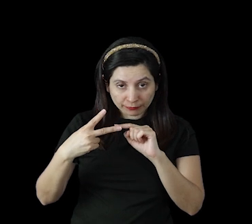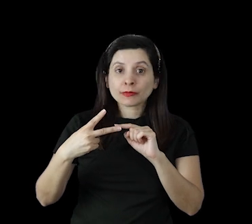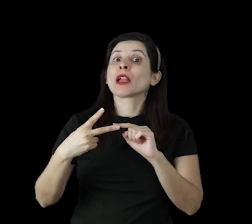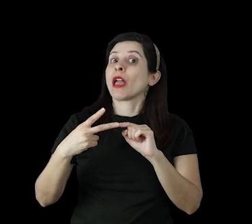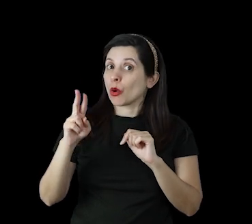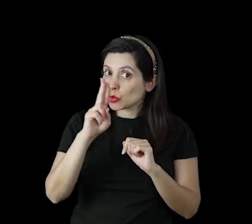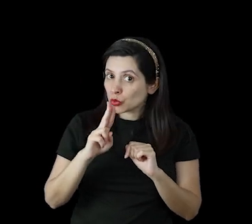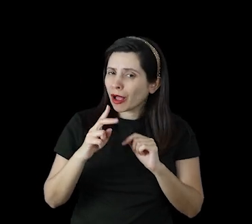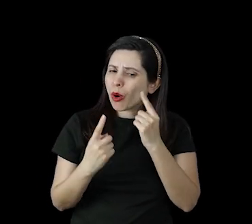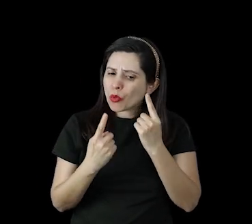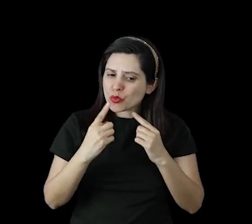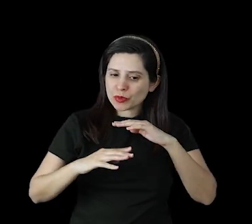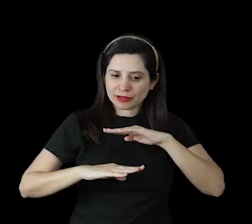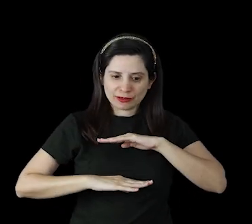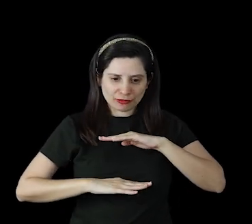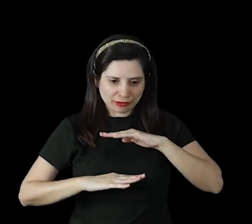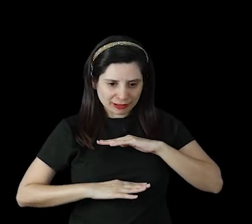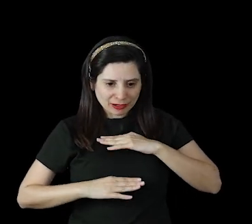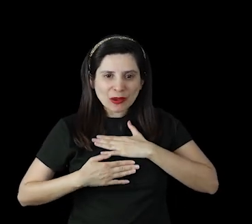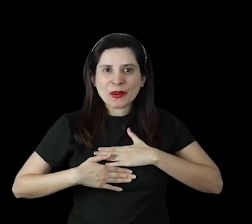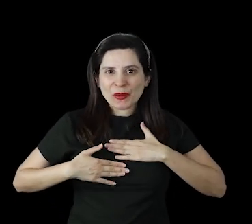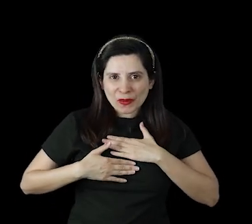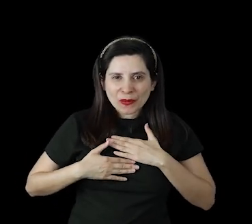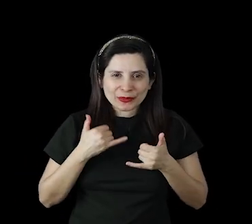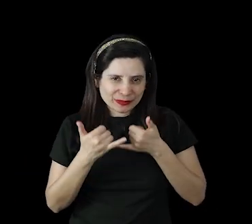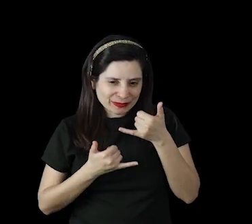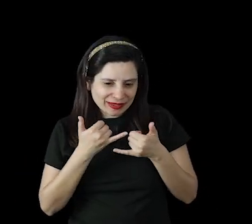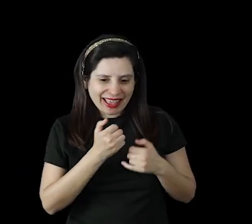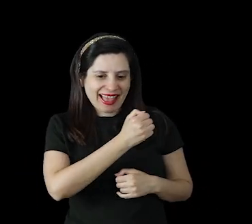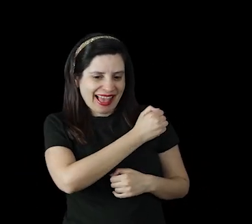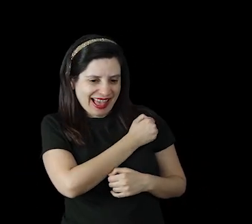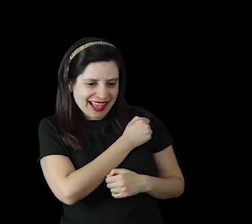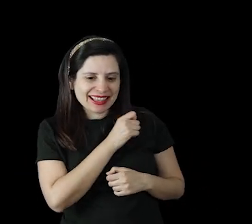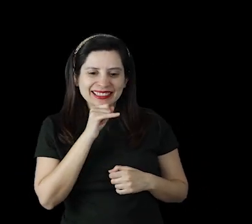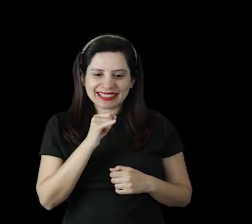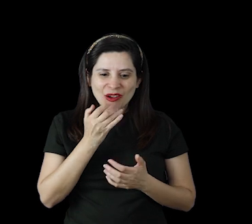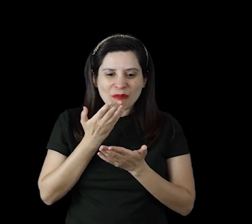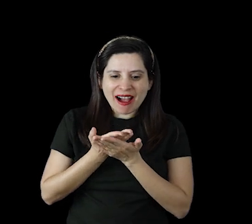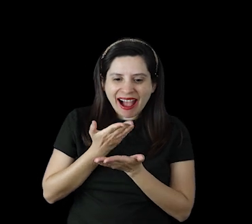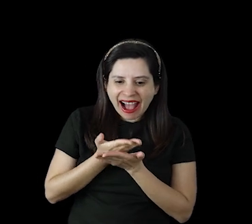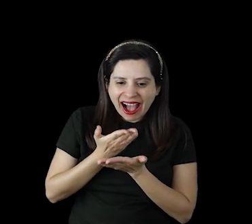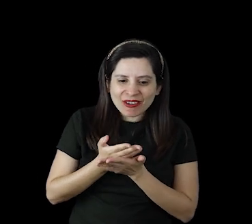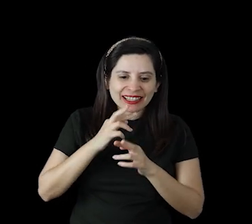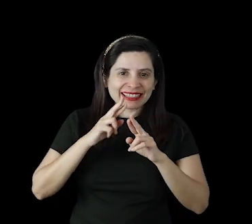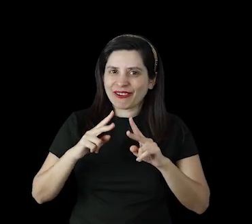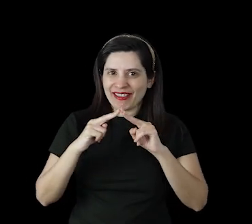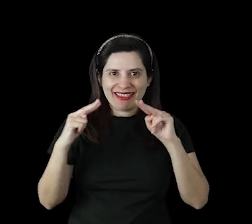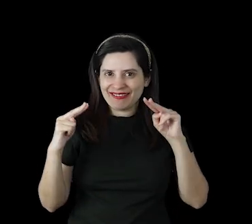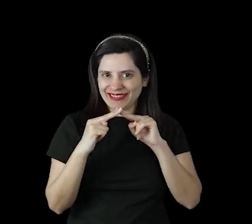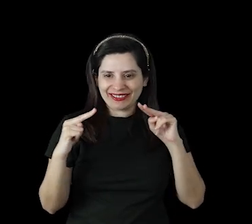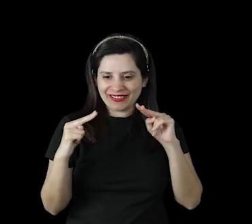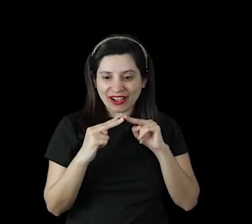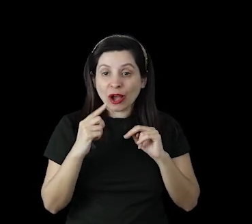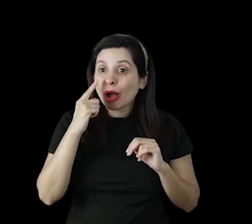algumas situações, né. Eu sempre brinco até com os meus alunos, quando é uma aula, que não é online, né, eu falo